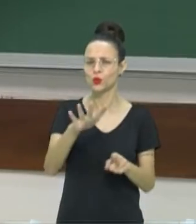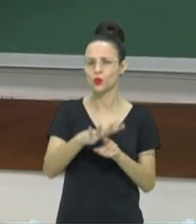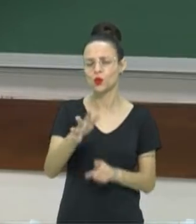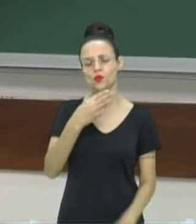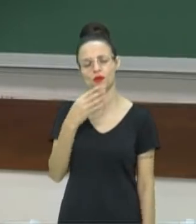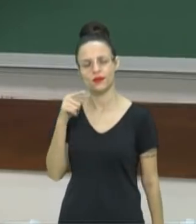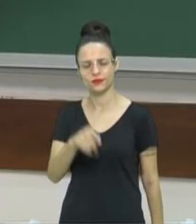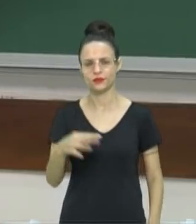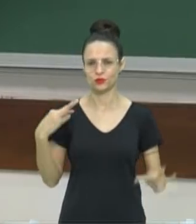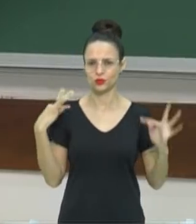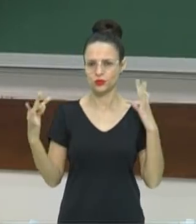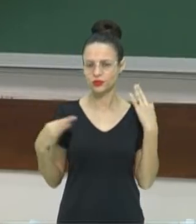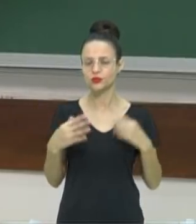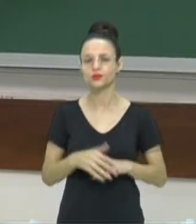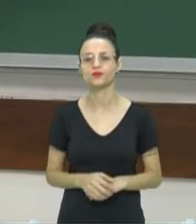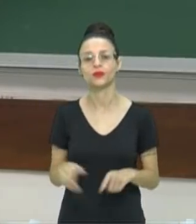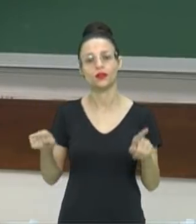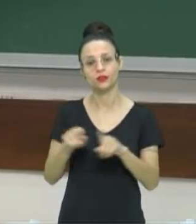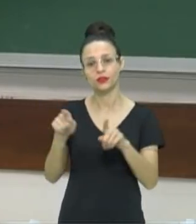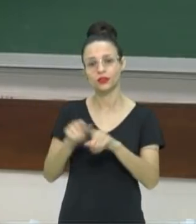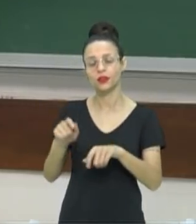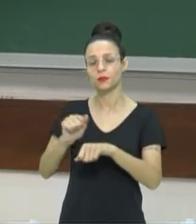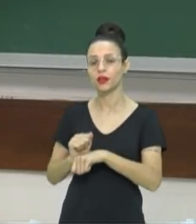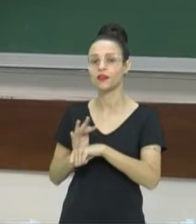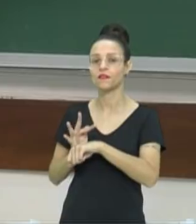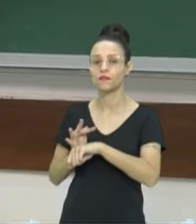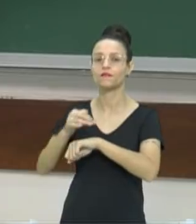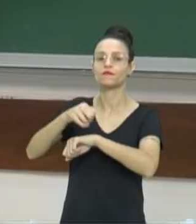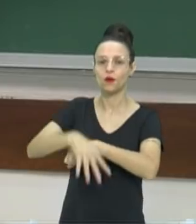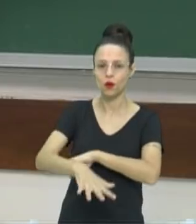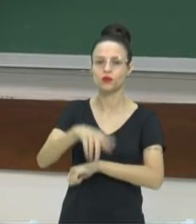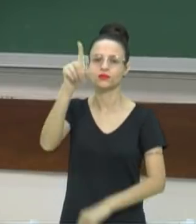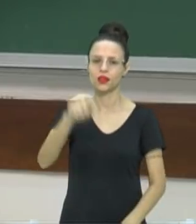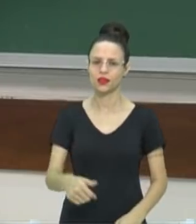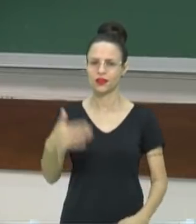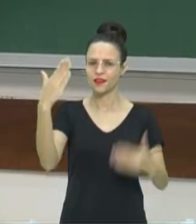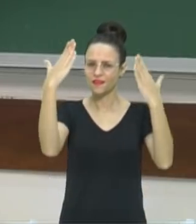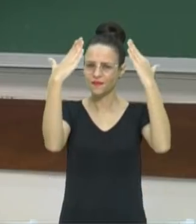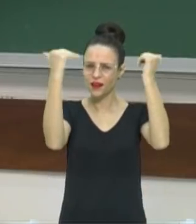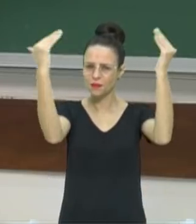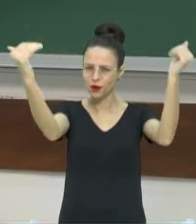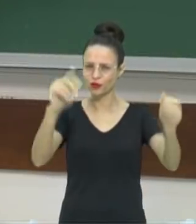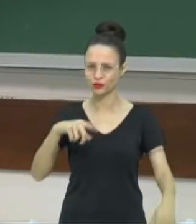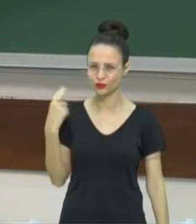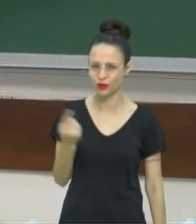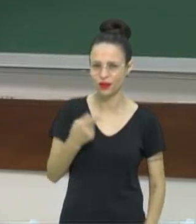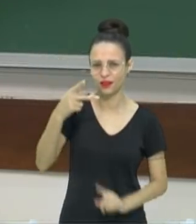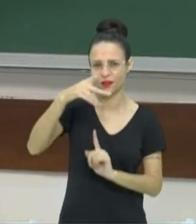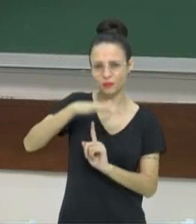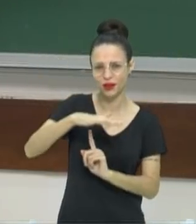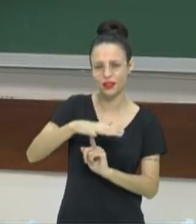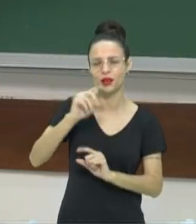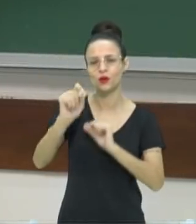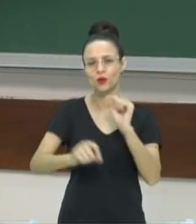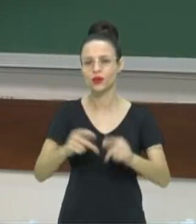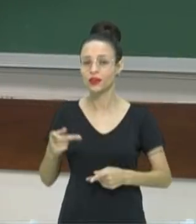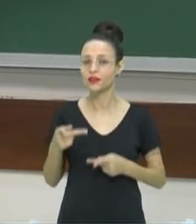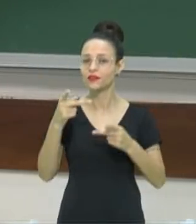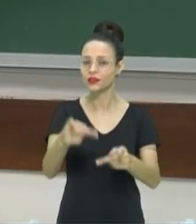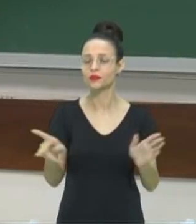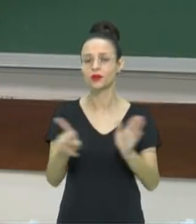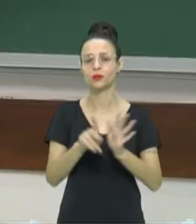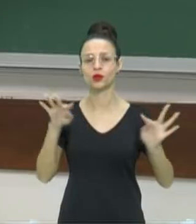conhecer a região. E o Parque Nacional do Iguaçu, que é bem conhecido de todos nós paranaenses ali, né? Que tem visitação